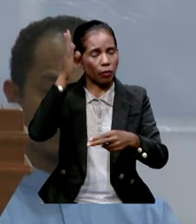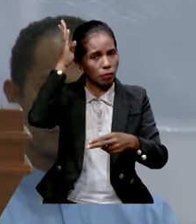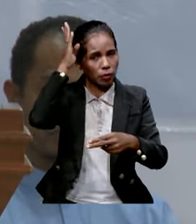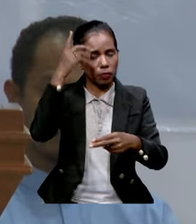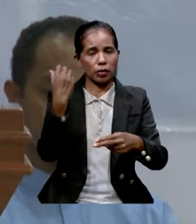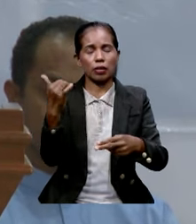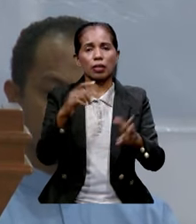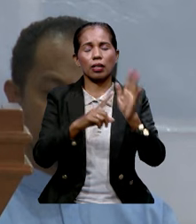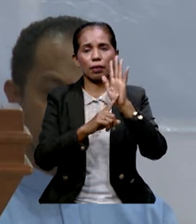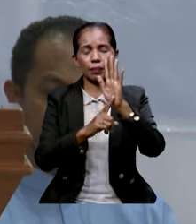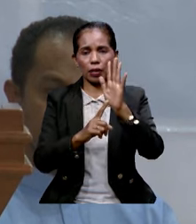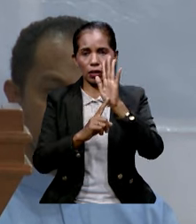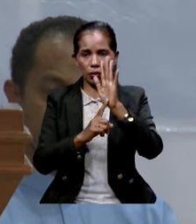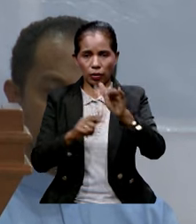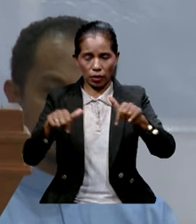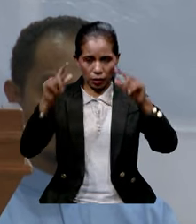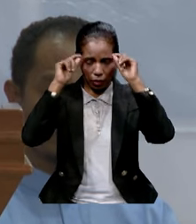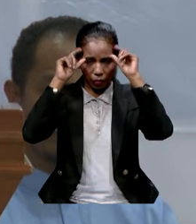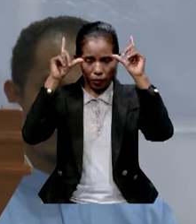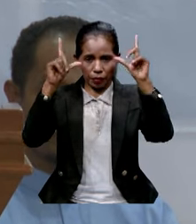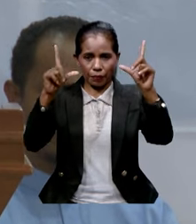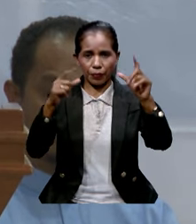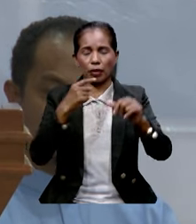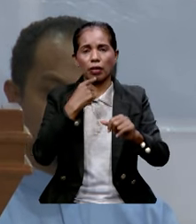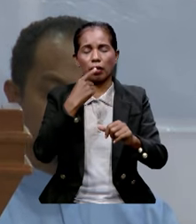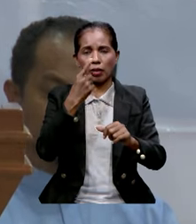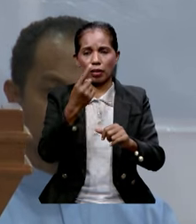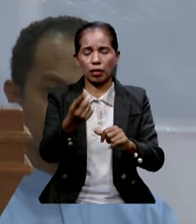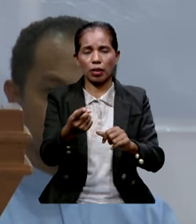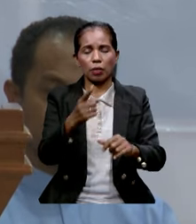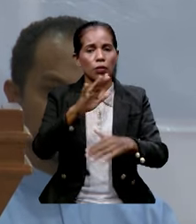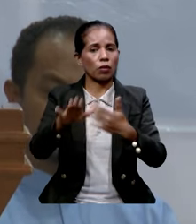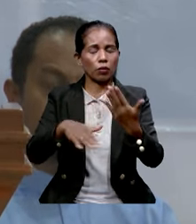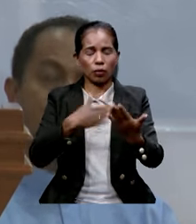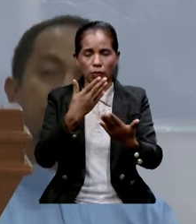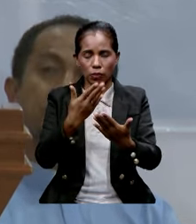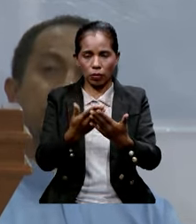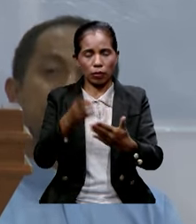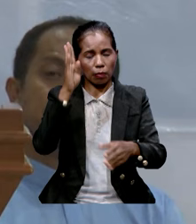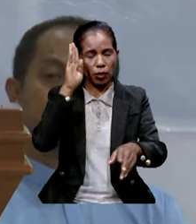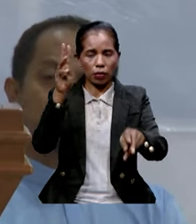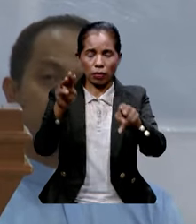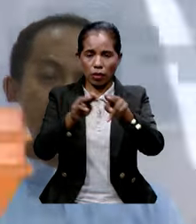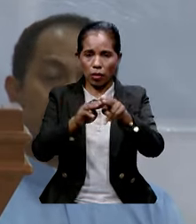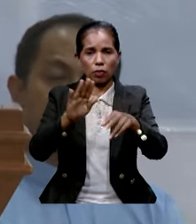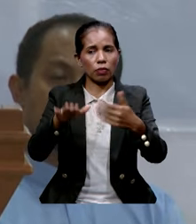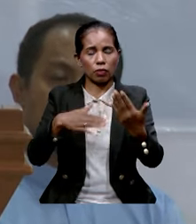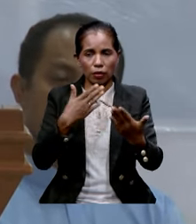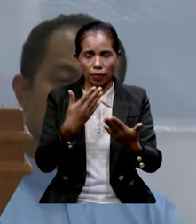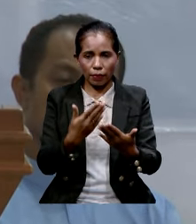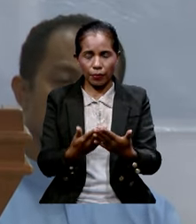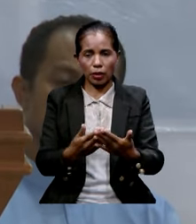Nunciatura Apostólica em Timor-Leste, apelamos a todos os queridos irmãos e irmãs